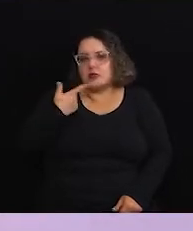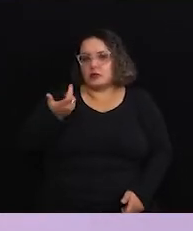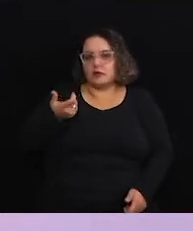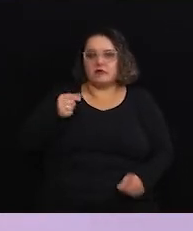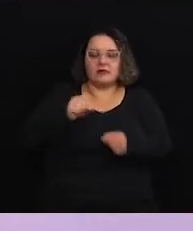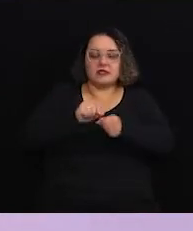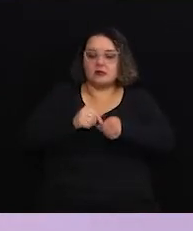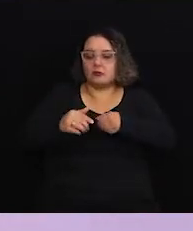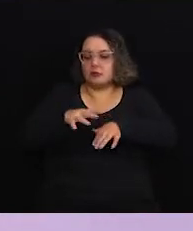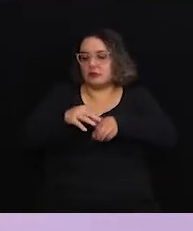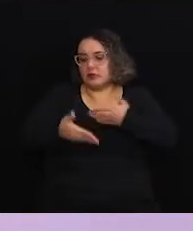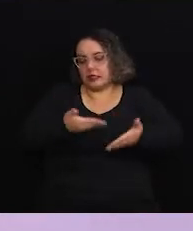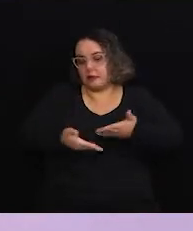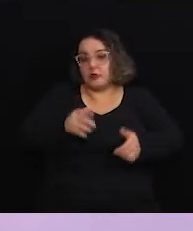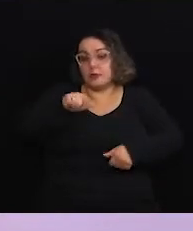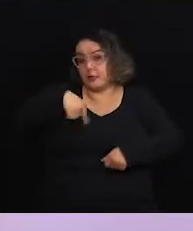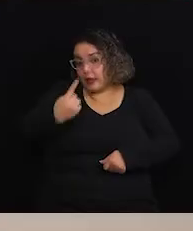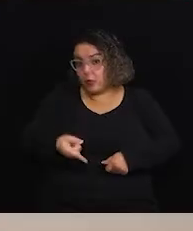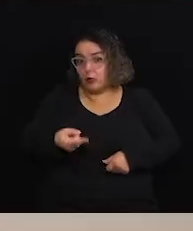faça ter endometriose?